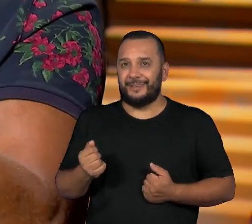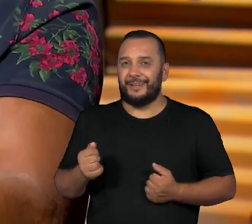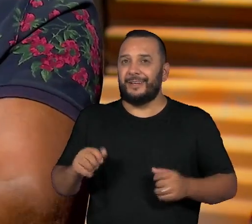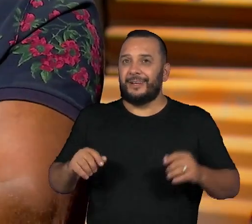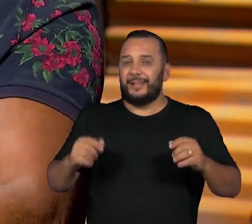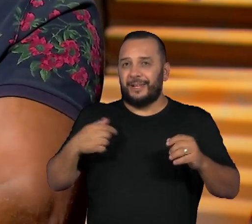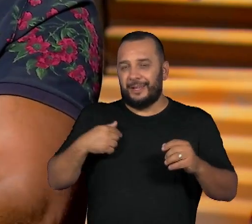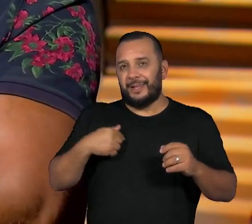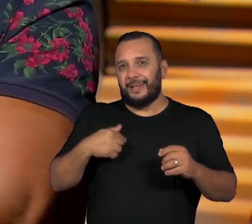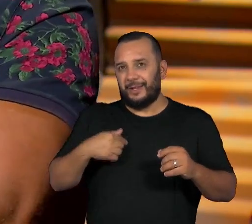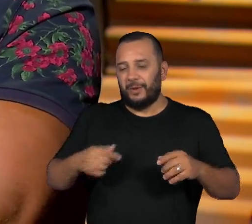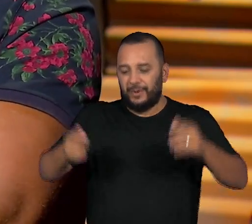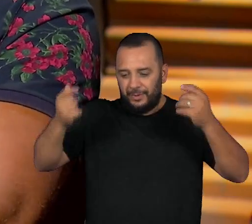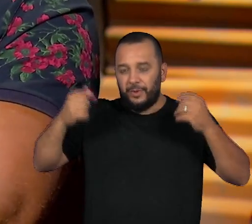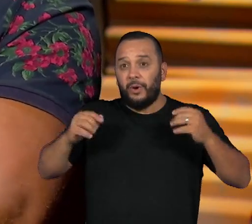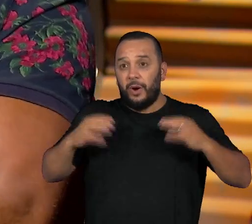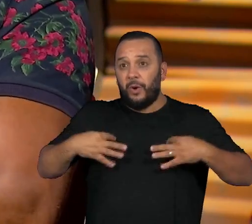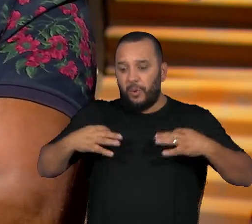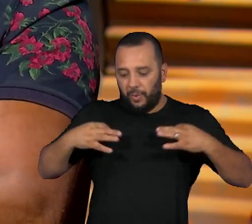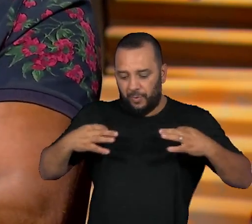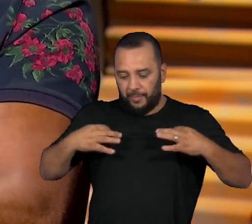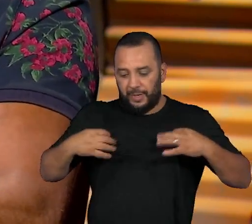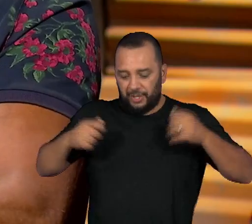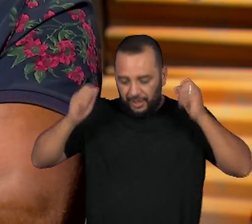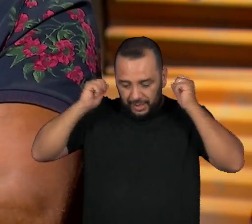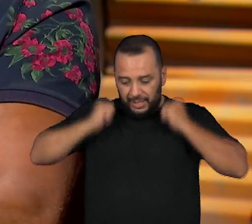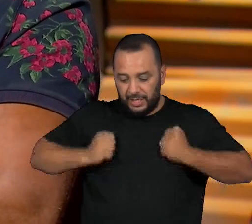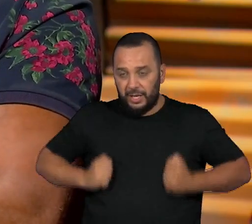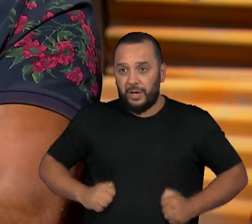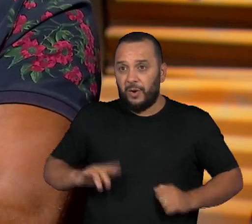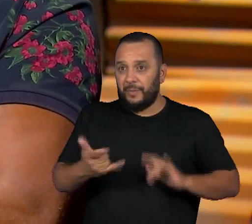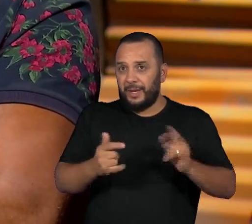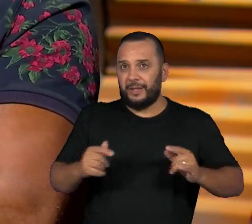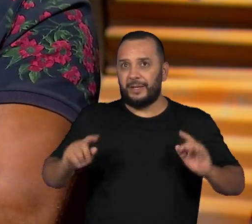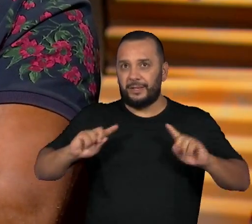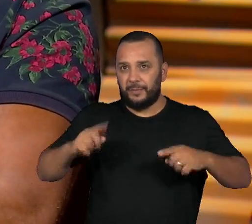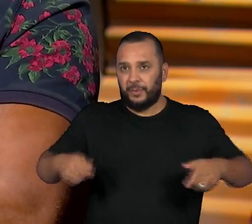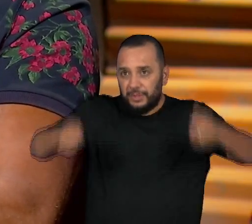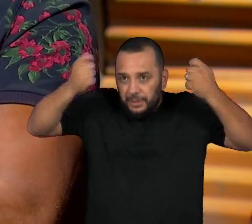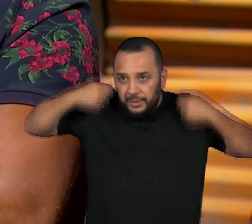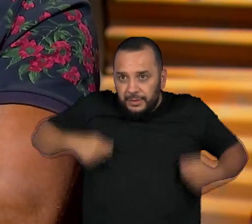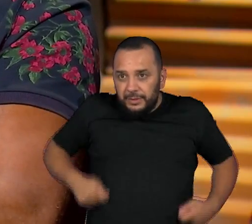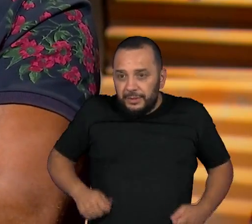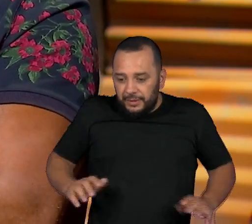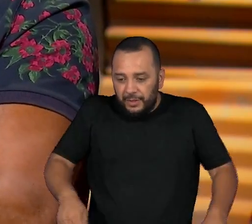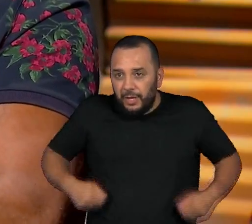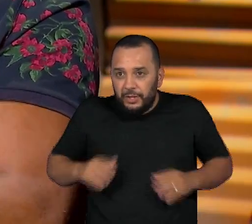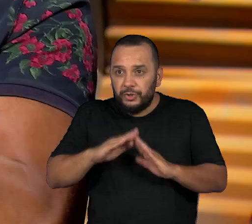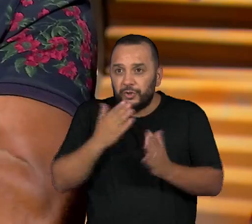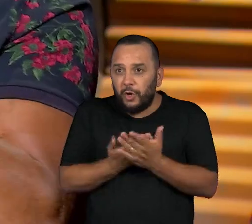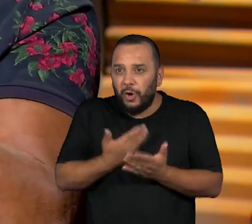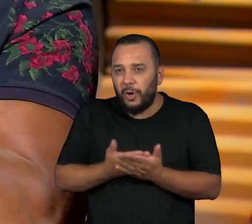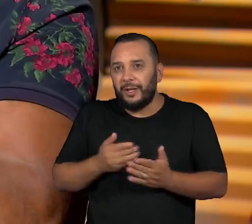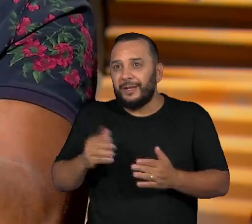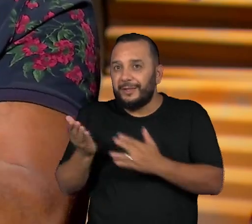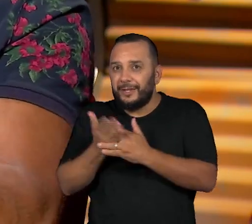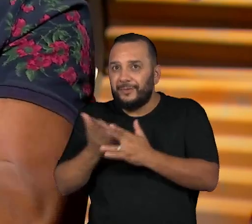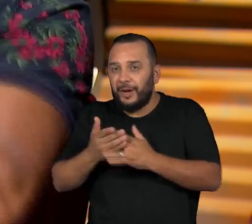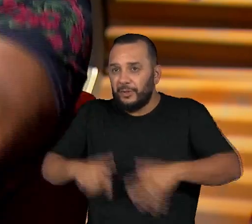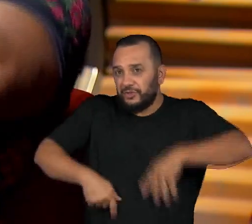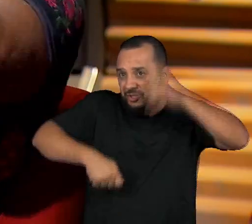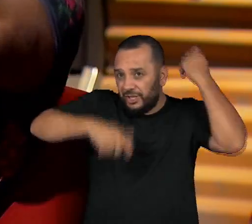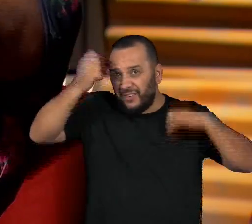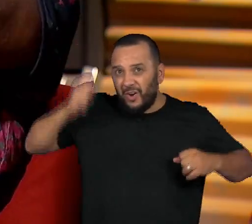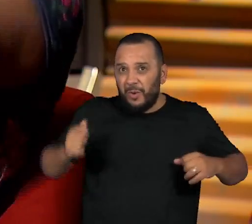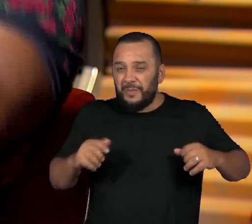colocava debaixo do meu uniforme e ia pra escola. Chegava na escola, eu ficava esperando o recreio. Dava o recreio, eu tirava a roupa no